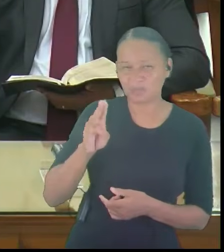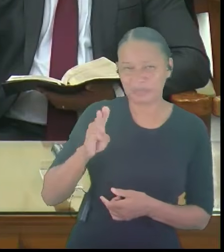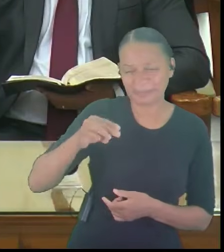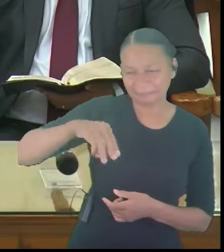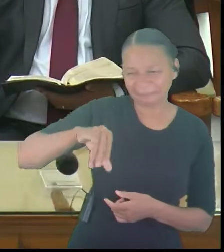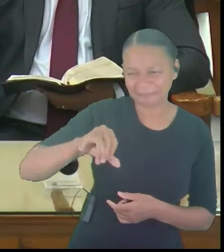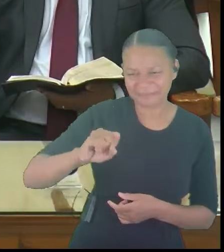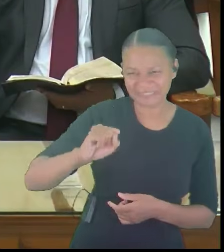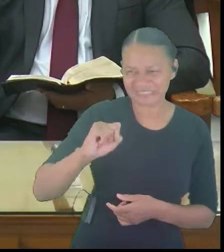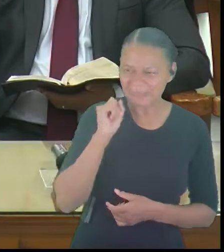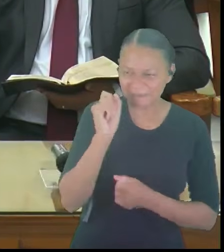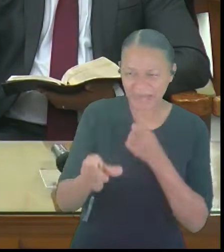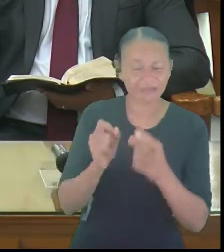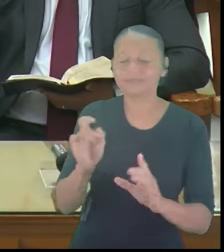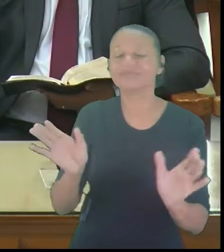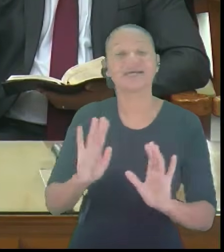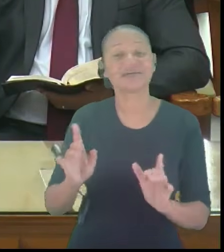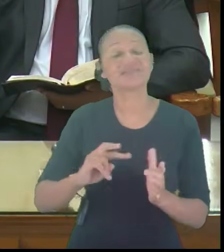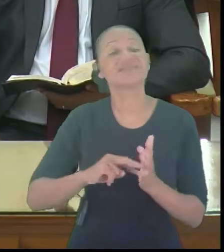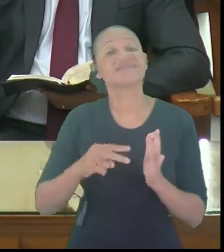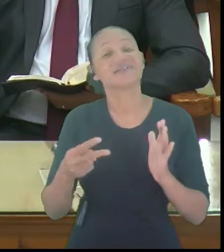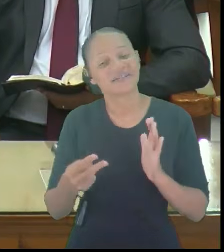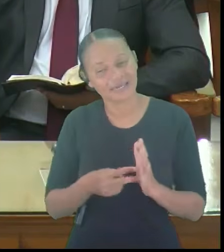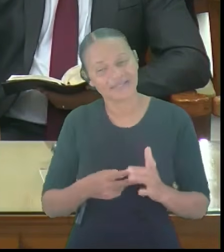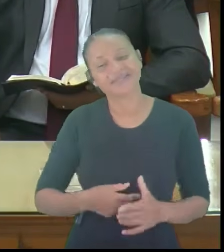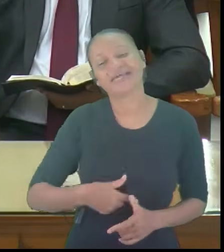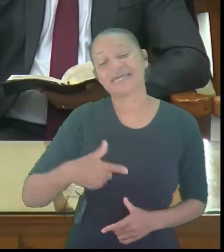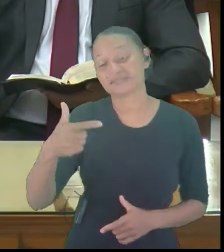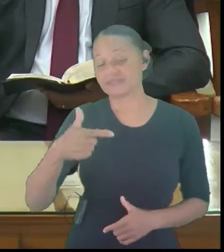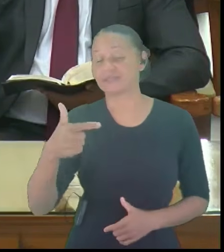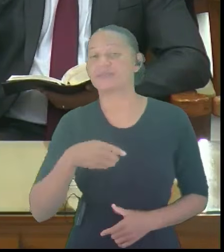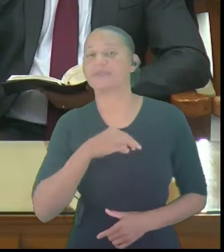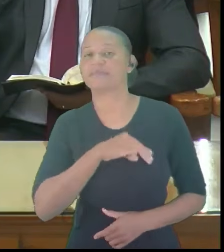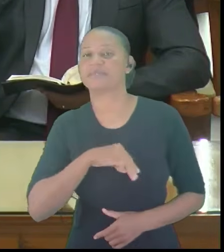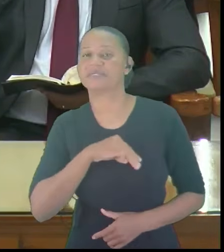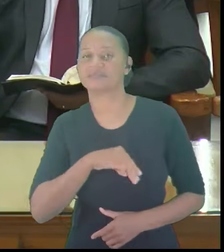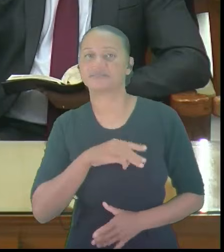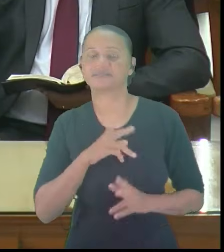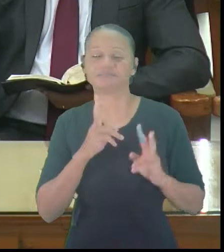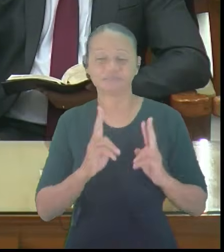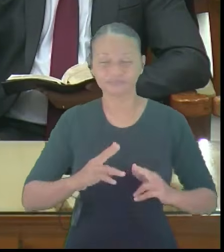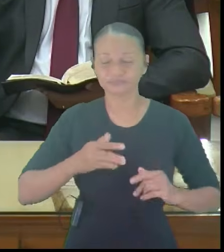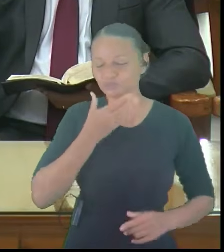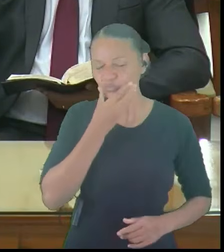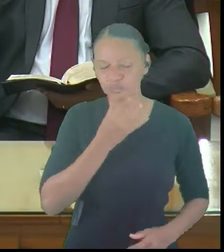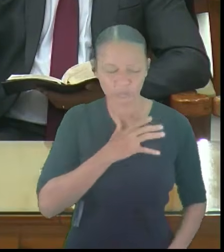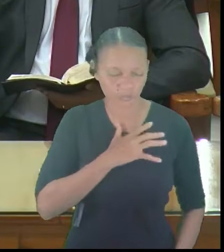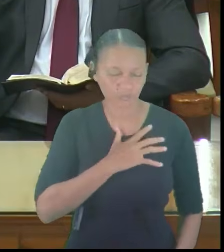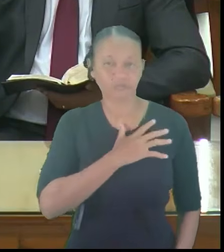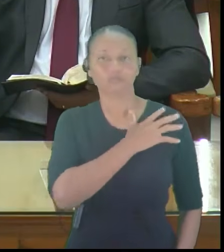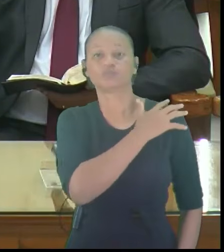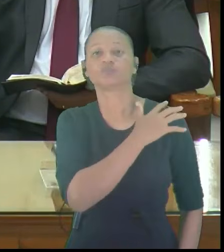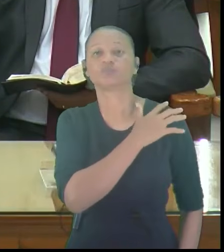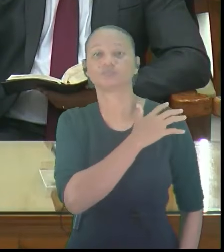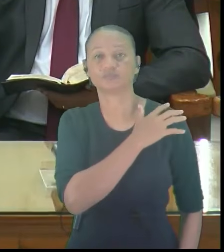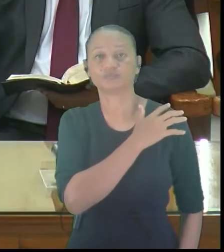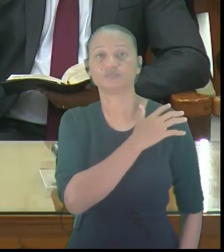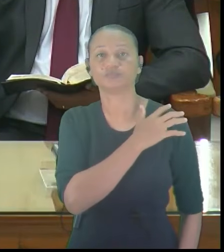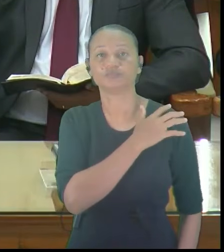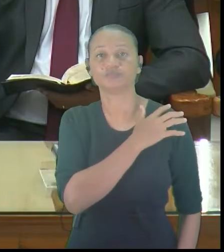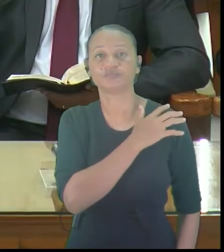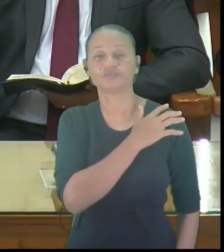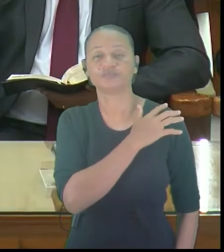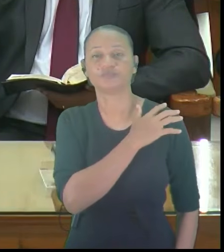Submissa quer dizer que ela tem uma missão abaixo da missão do marido. É como o general. Depois de